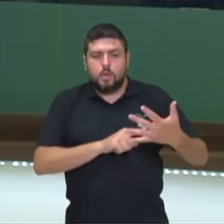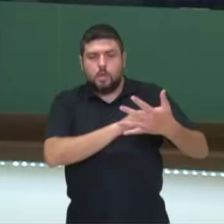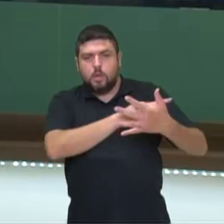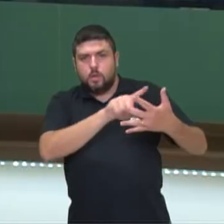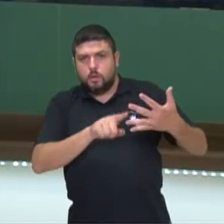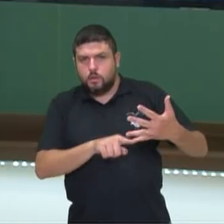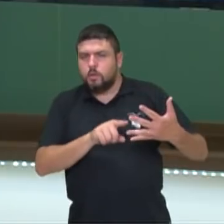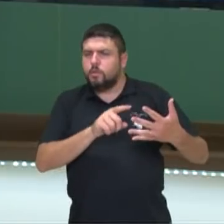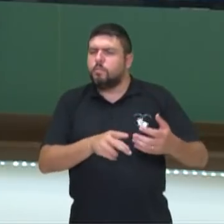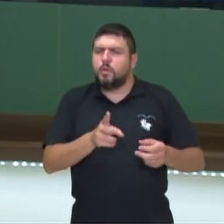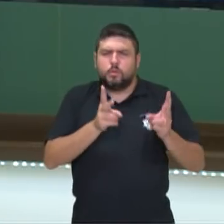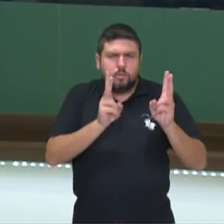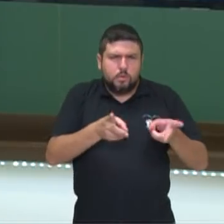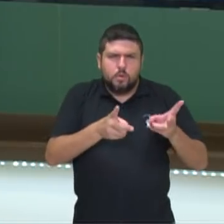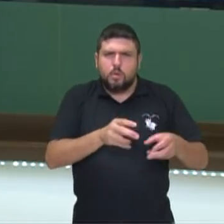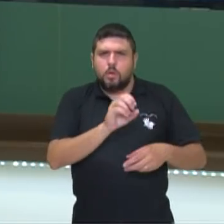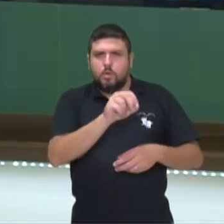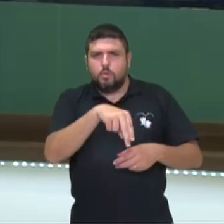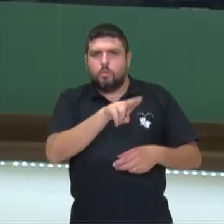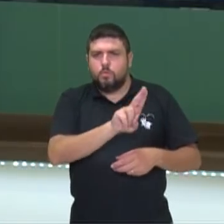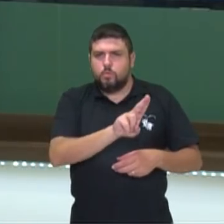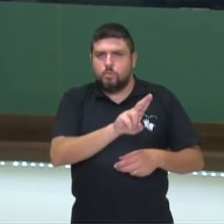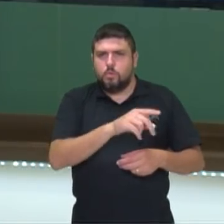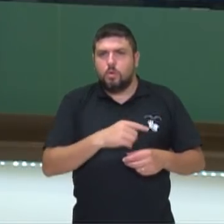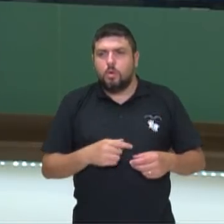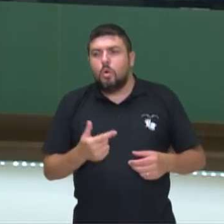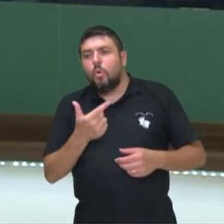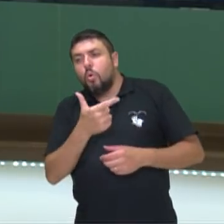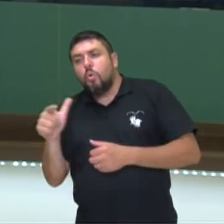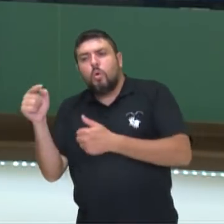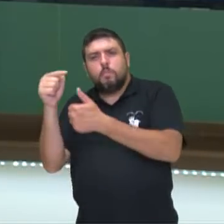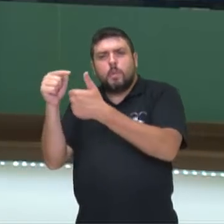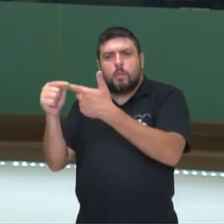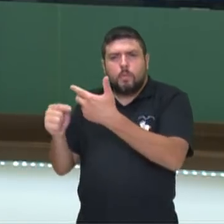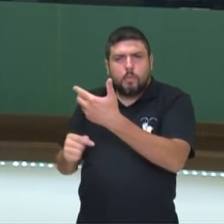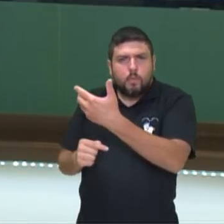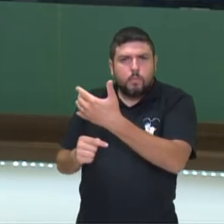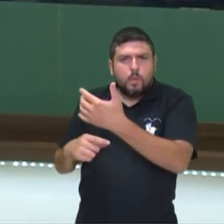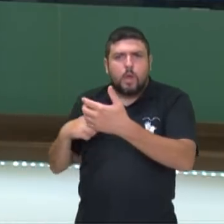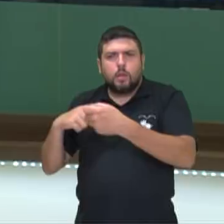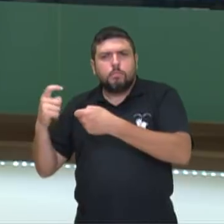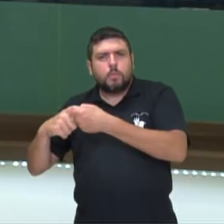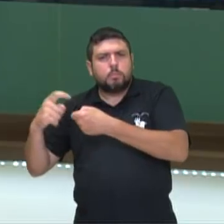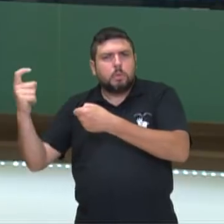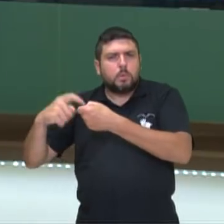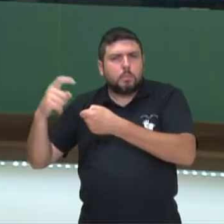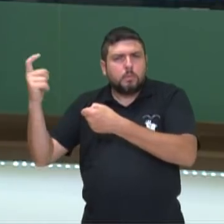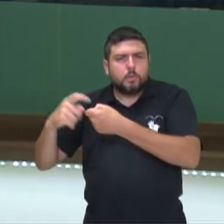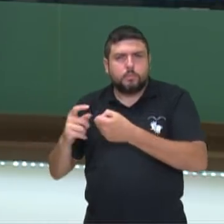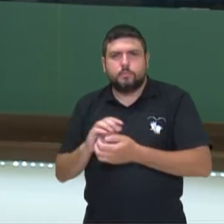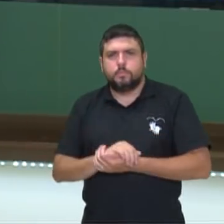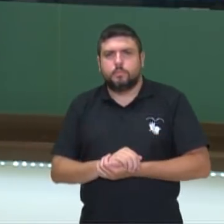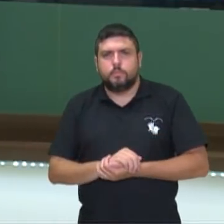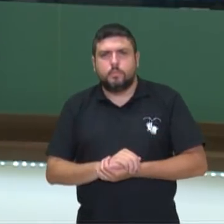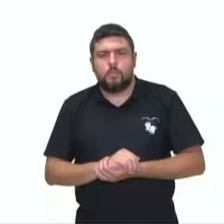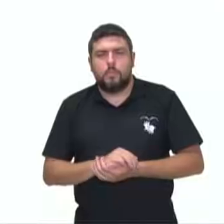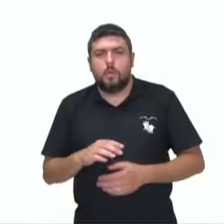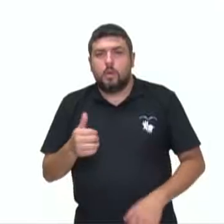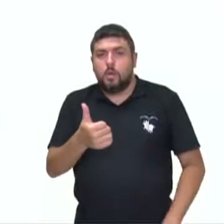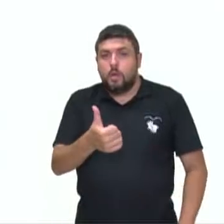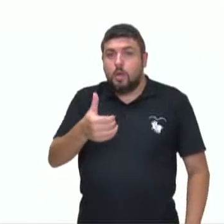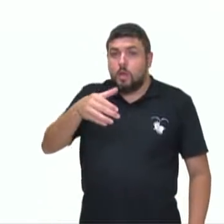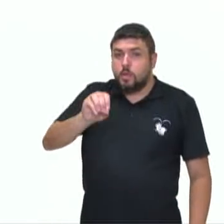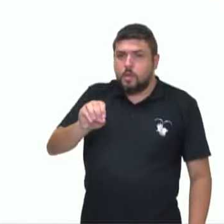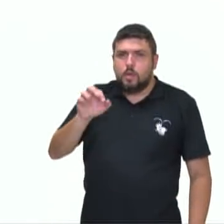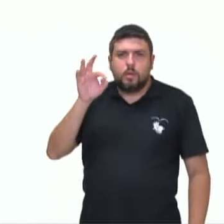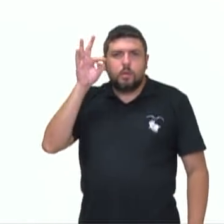nesta organização. Os demais sempre está tendo uma troca, uma mobilidade desses outros países. E 10 membros